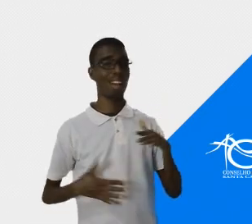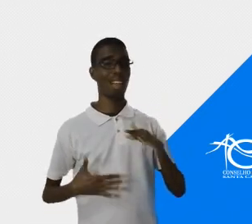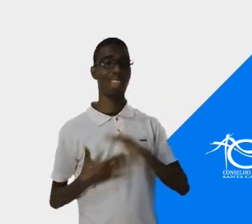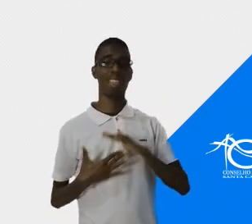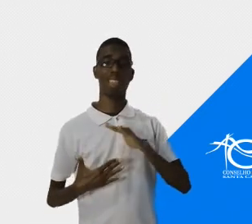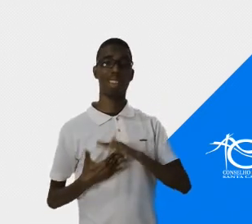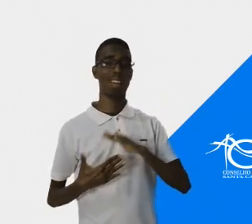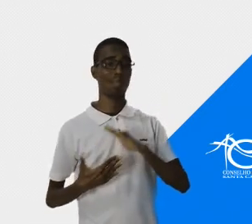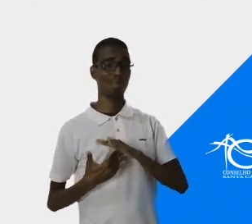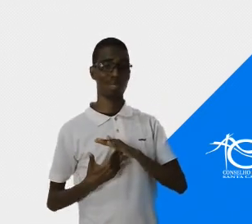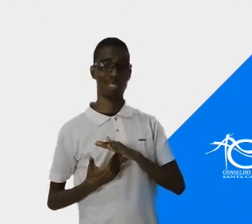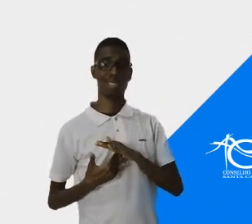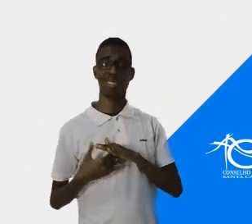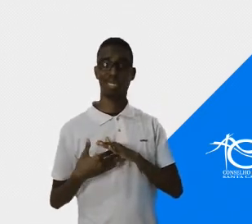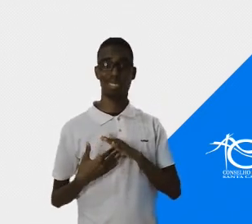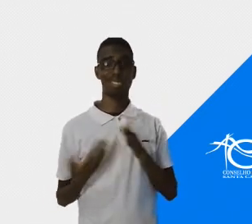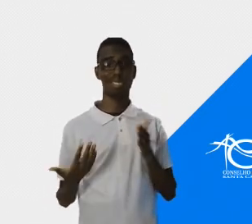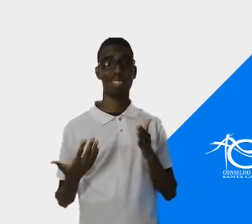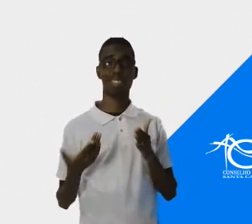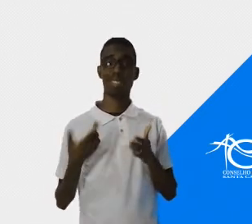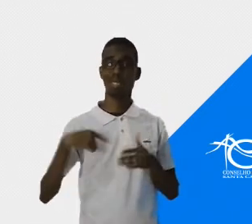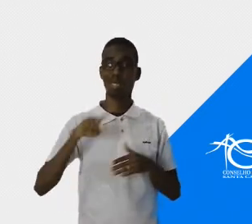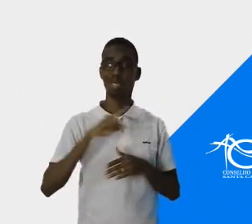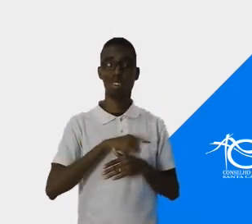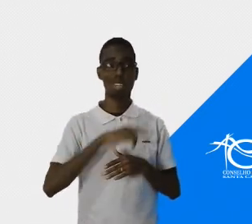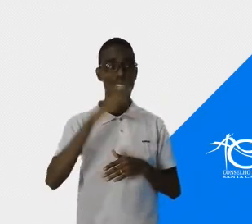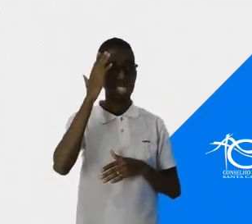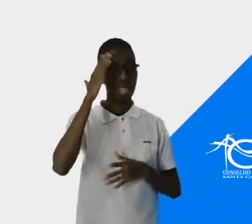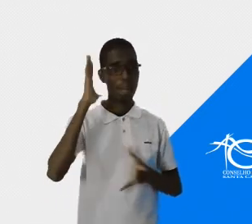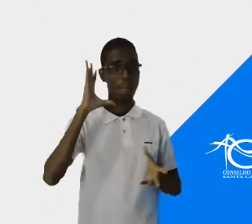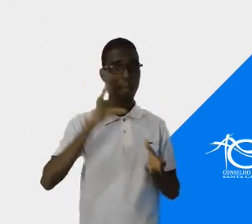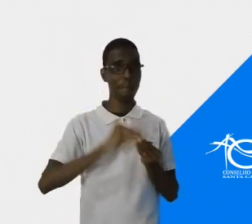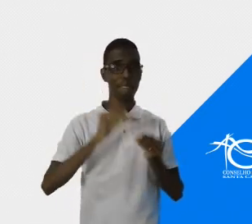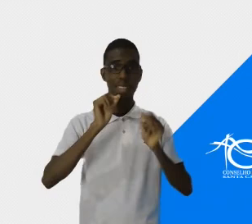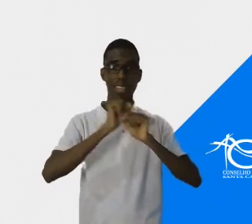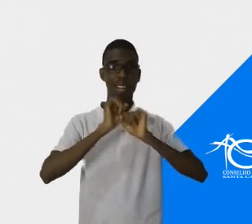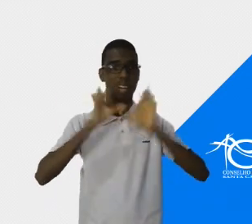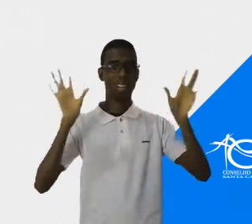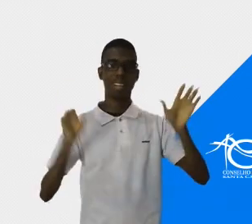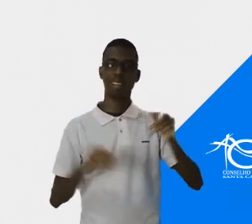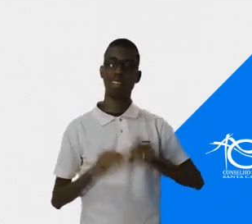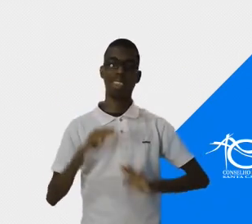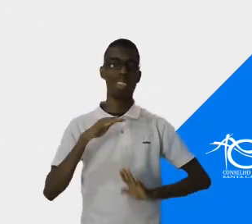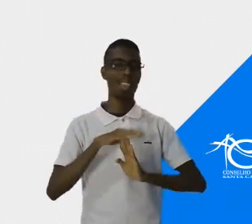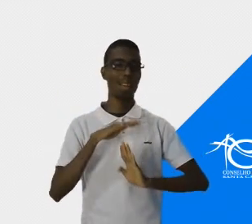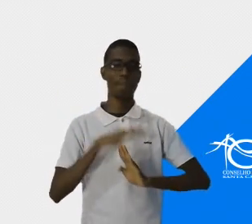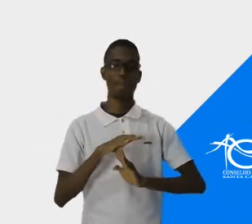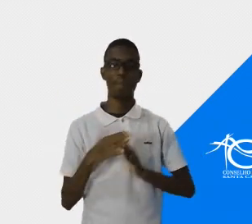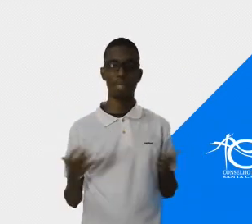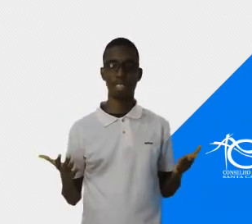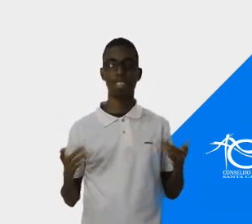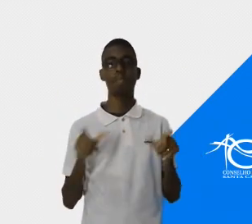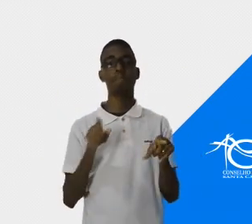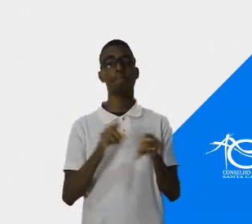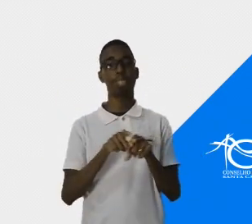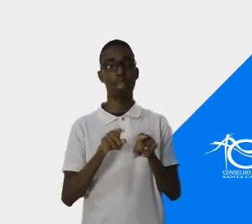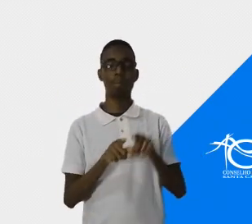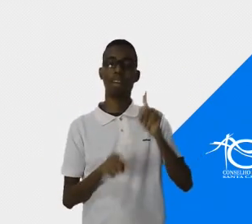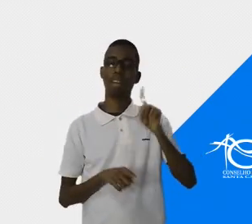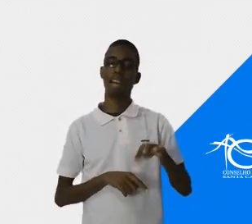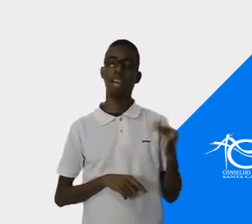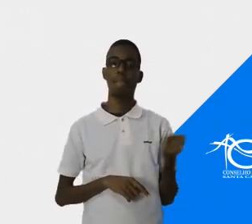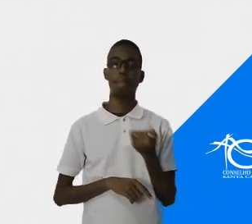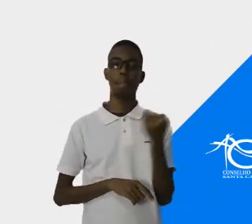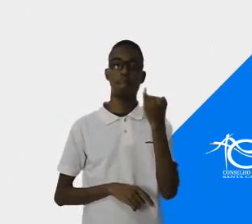a capacidade de interpretação da aptidão. De outra maneira, é importante compreender que